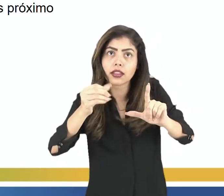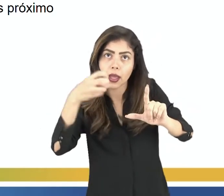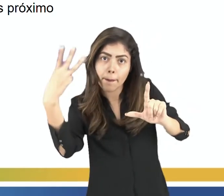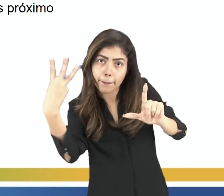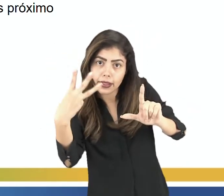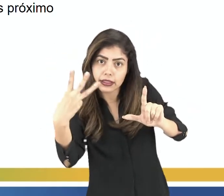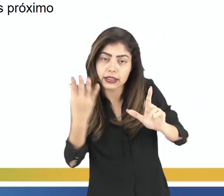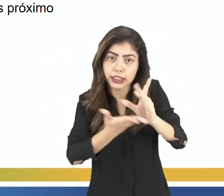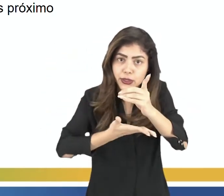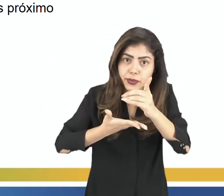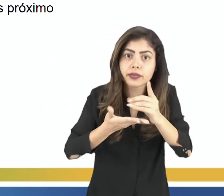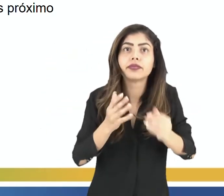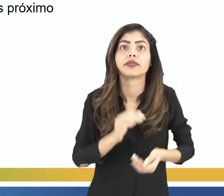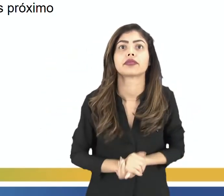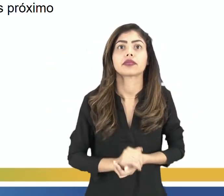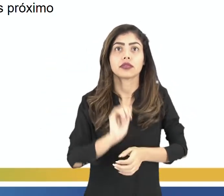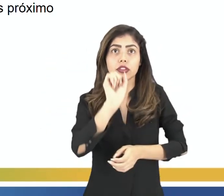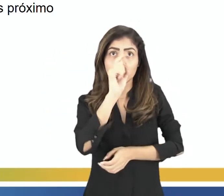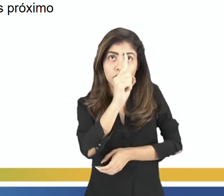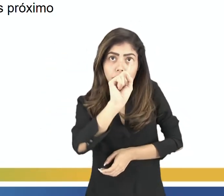na base 10 e